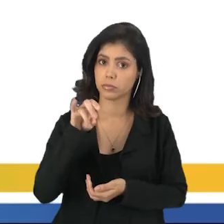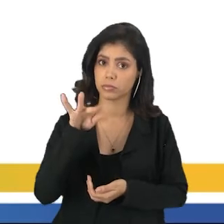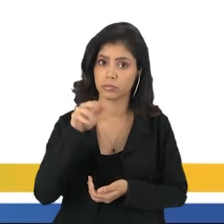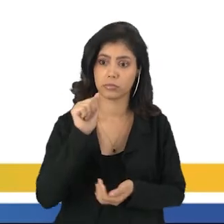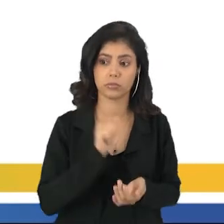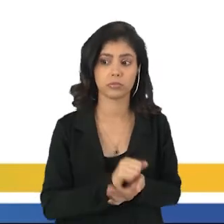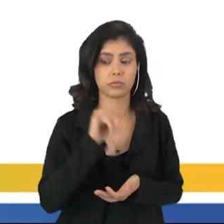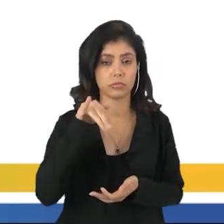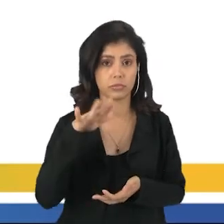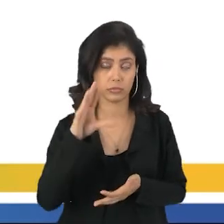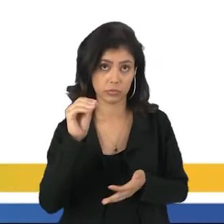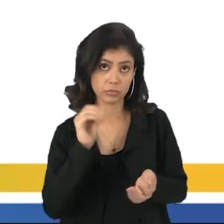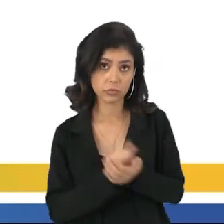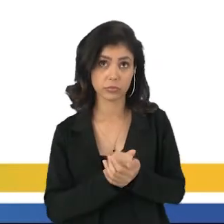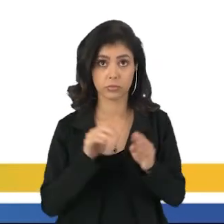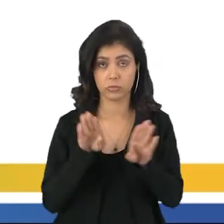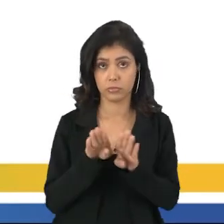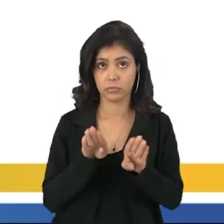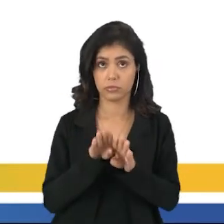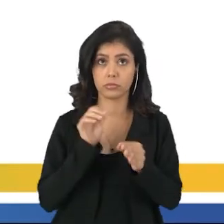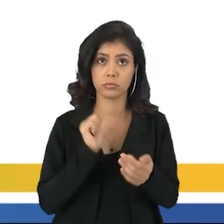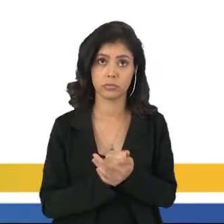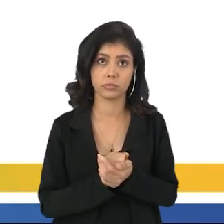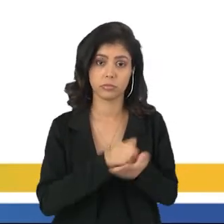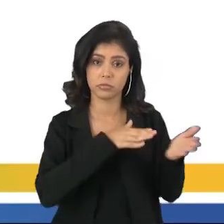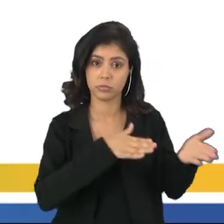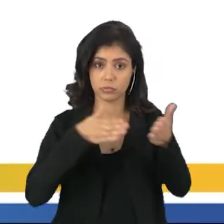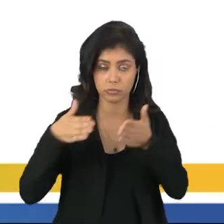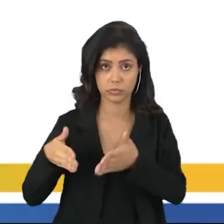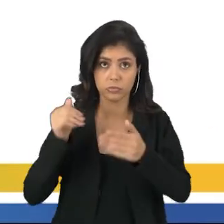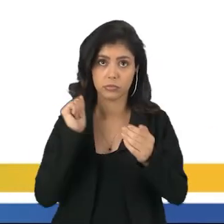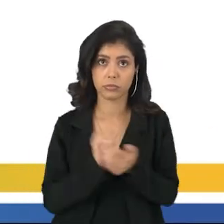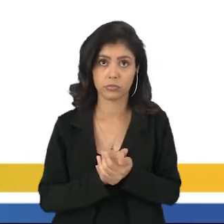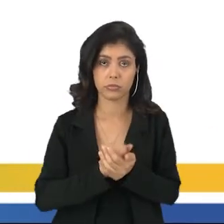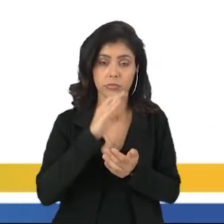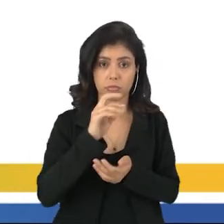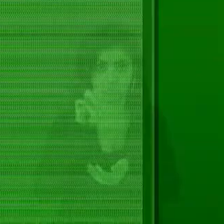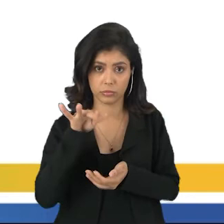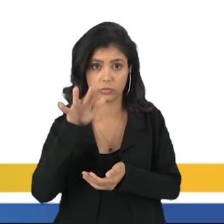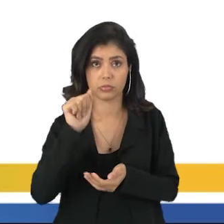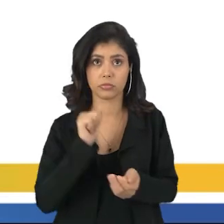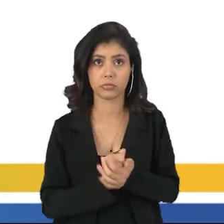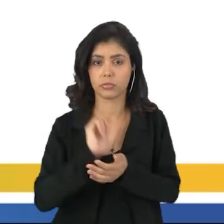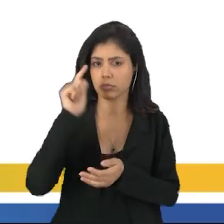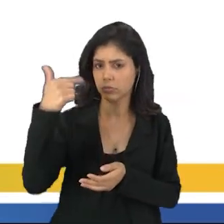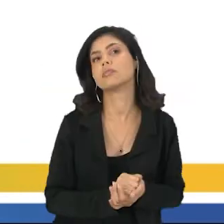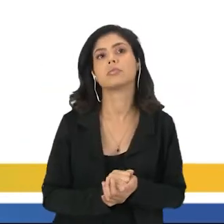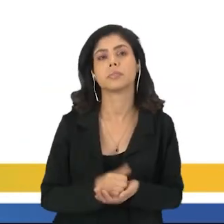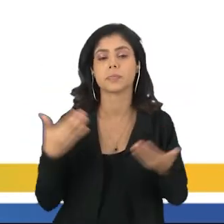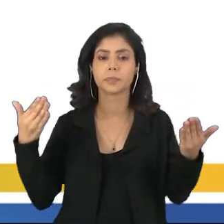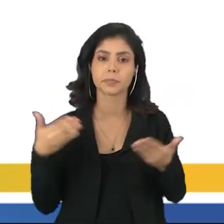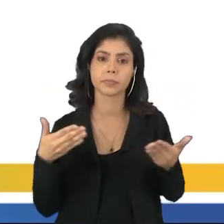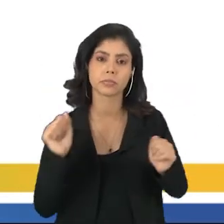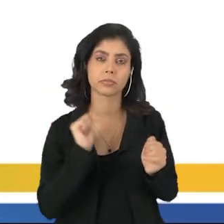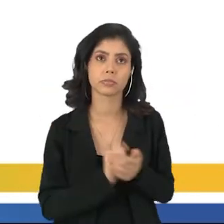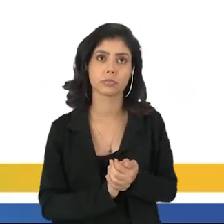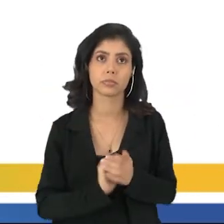Médio, do norte da África, e também essa parte aqui da Oceania. Depois o hinduísmo